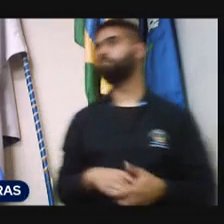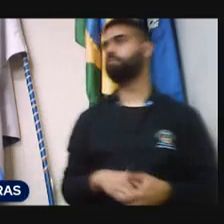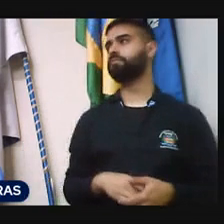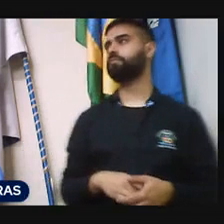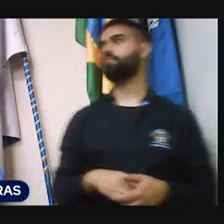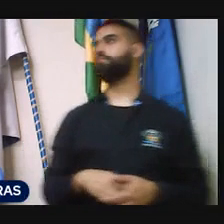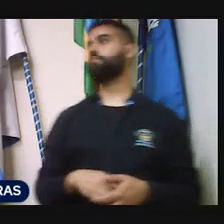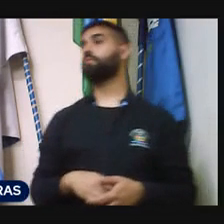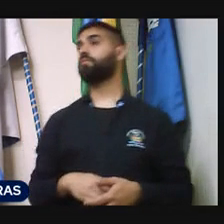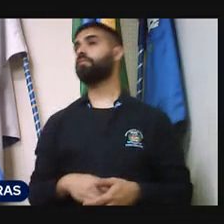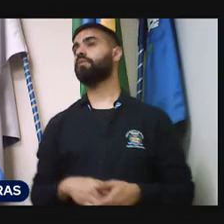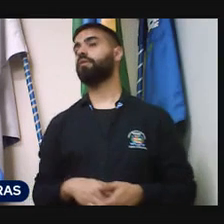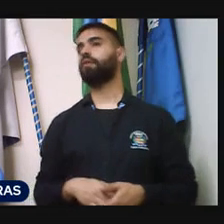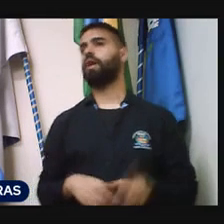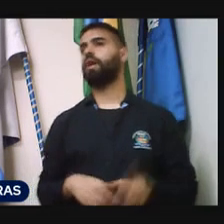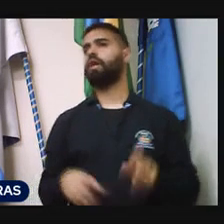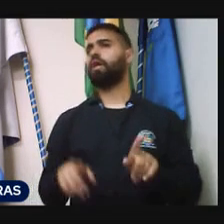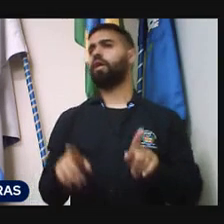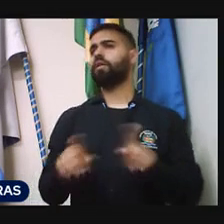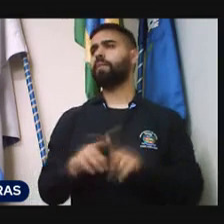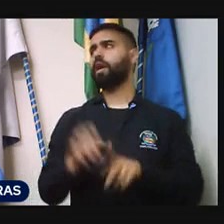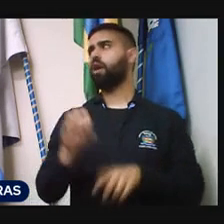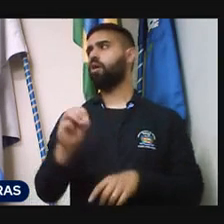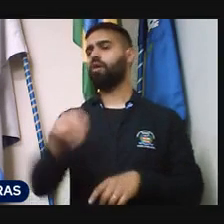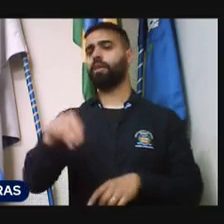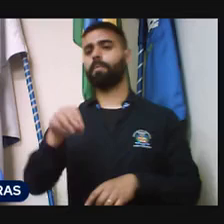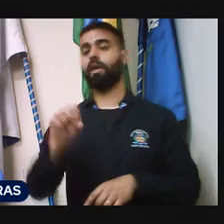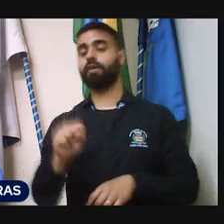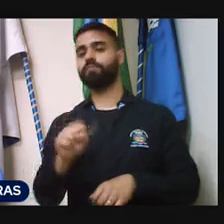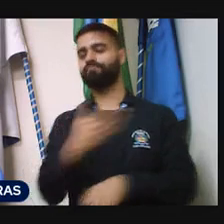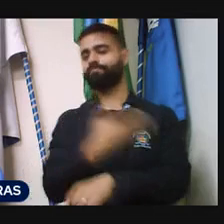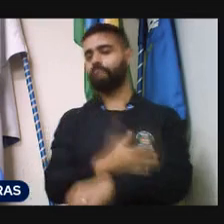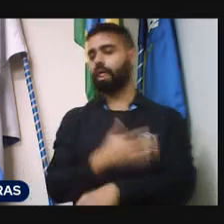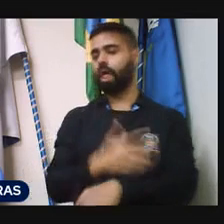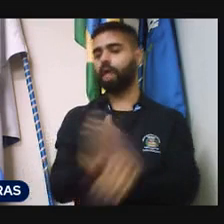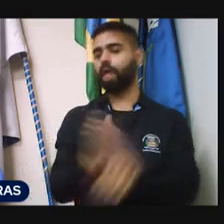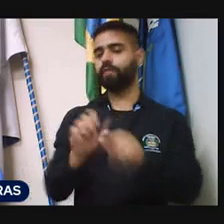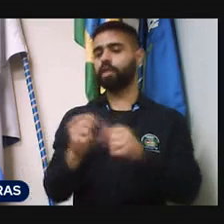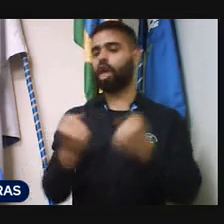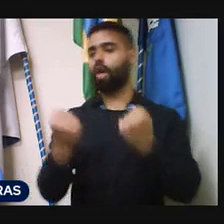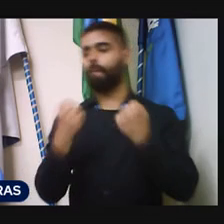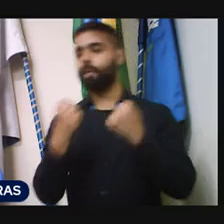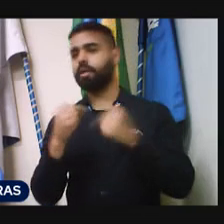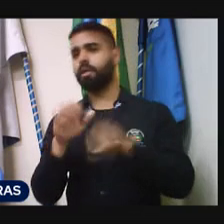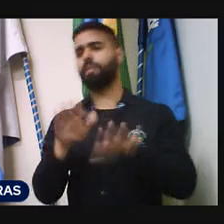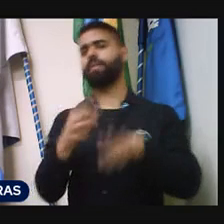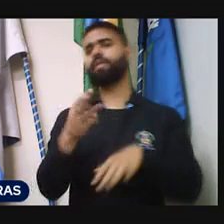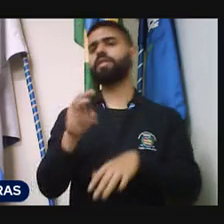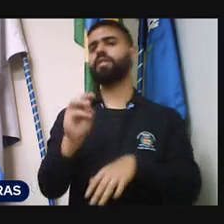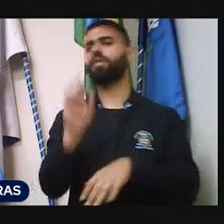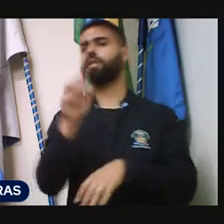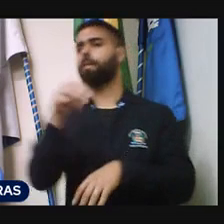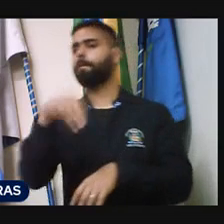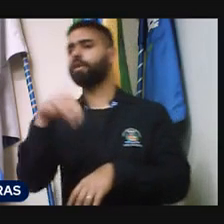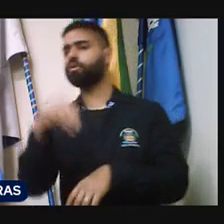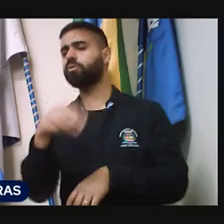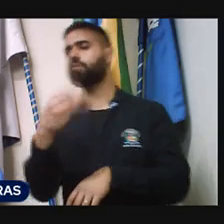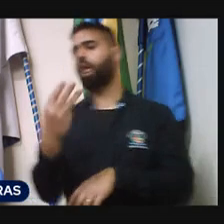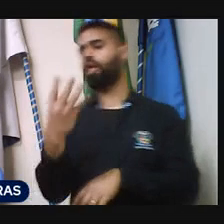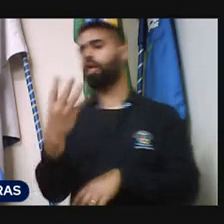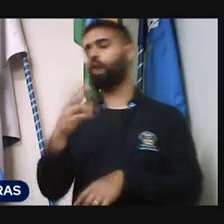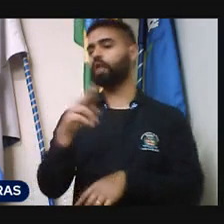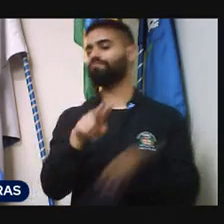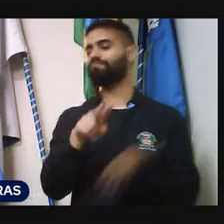salientar segundo a Organização Mundial da Saúde a prática regular de exercício cerca de 30 minutos três ou quatro vezes por